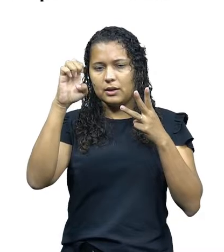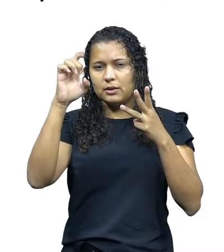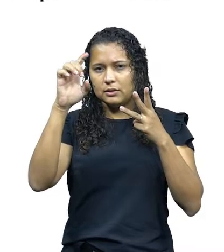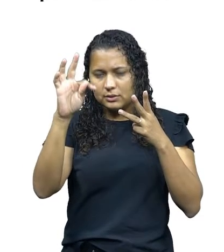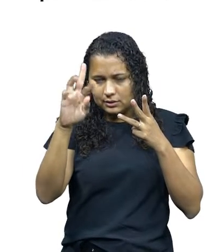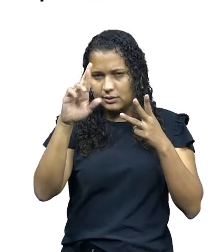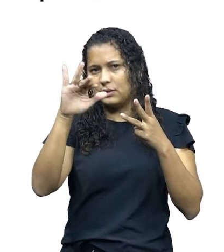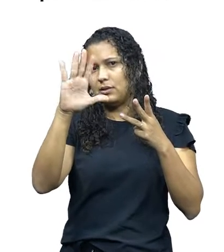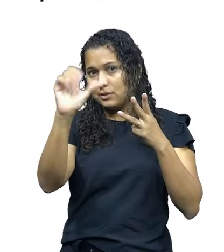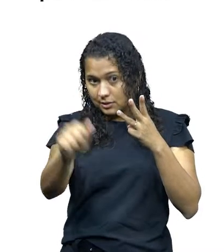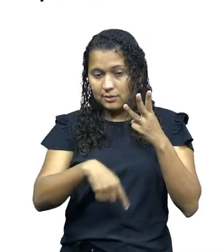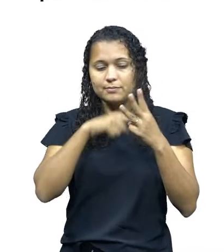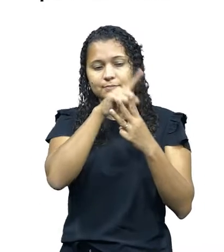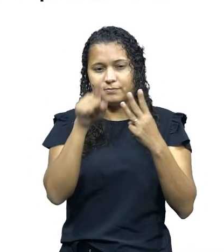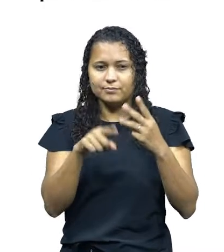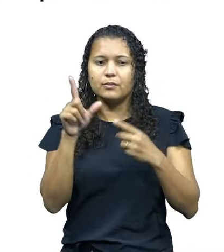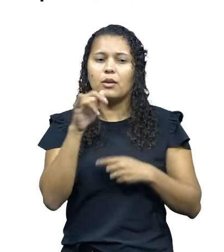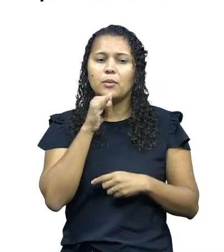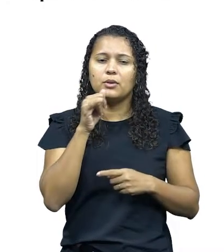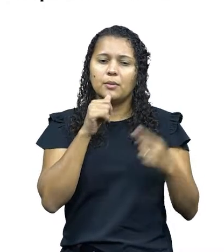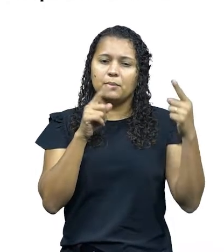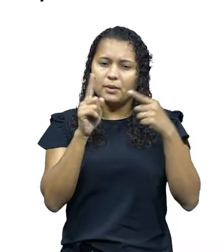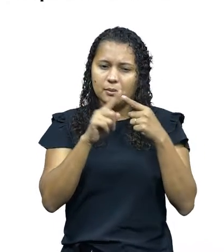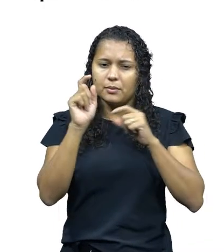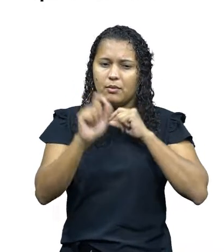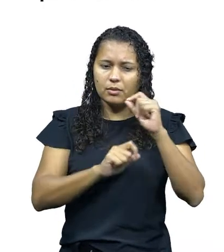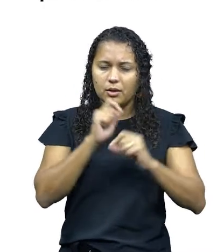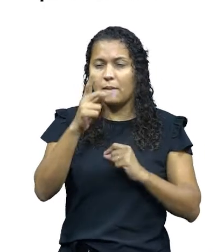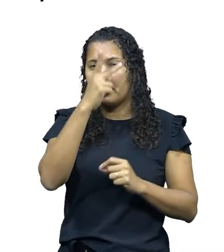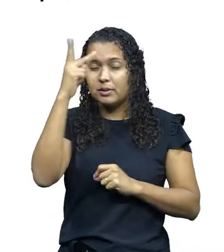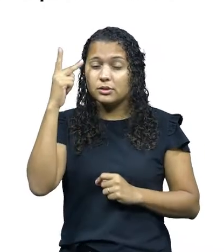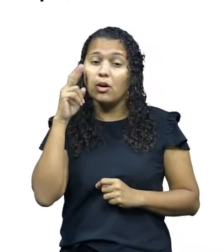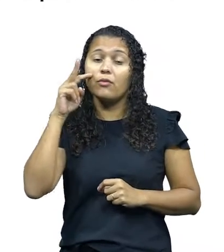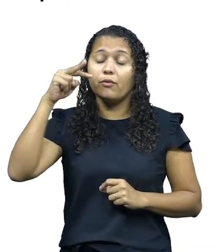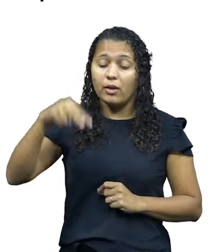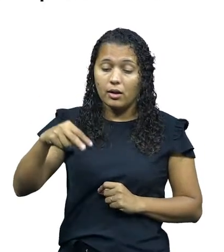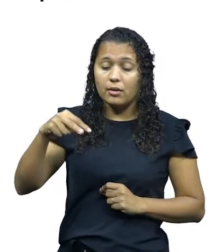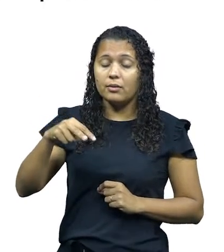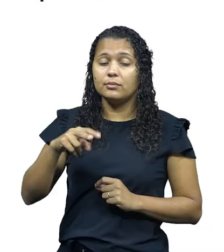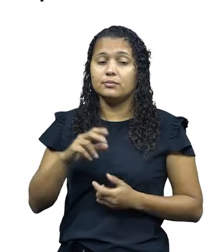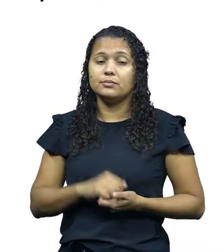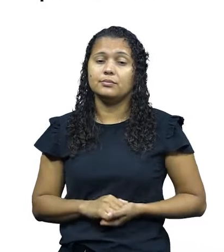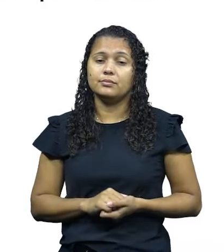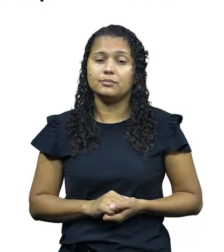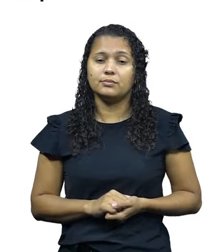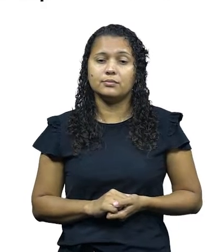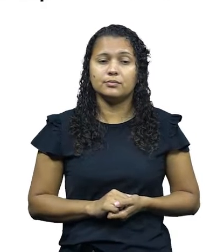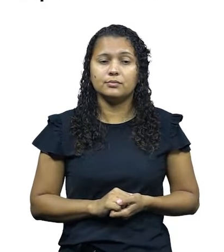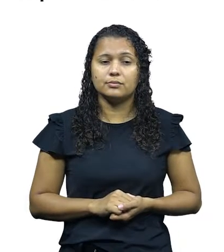cilíndrica ortogonal, nas axiométricas, o observador ele é considerado a uma